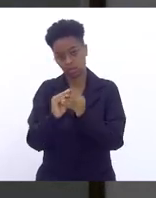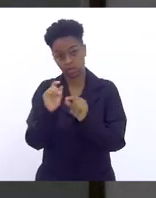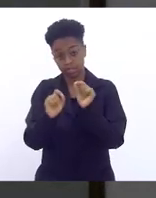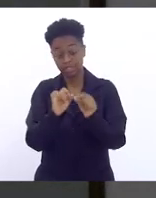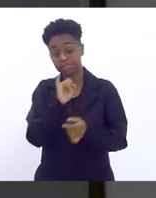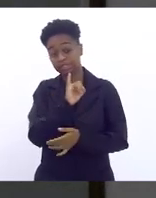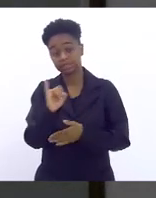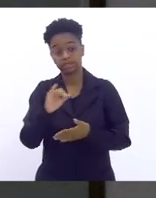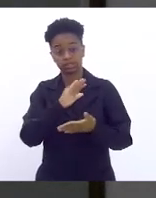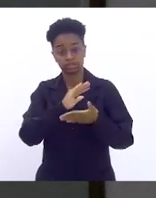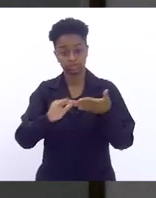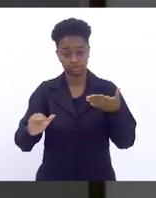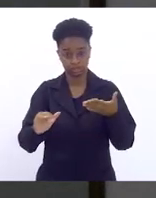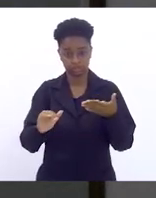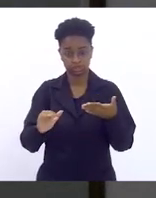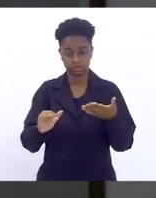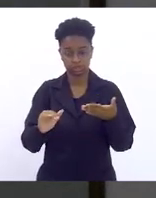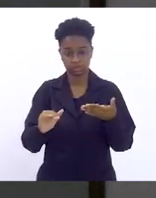tirar